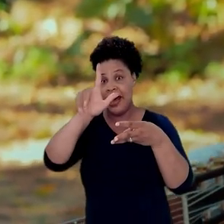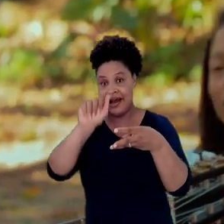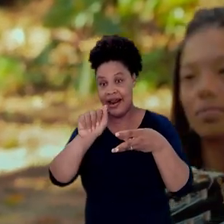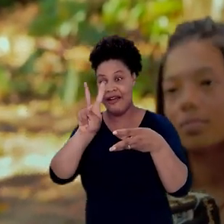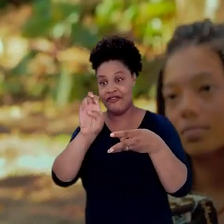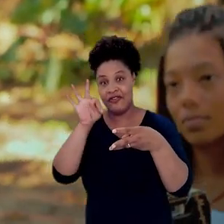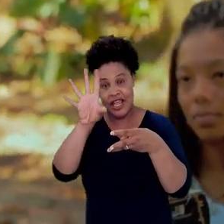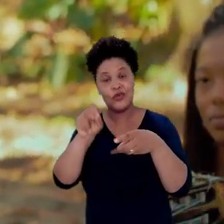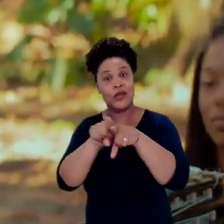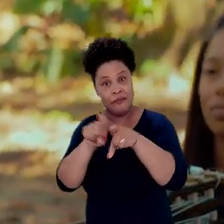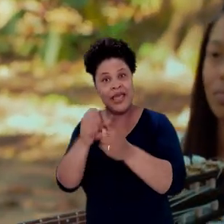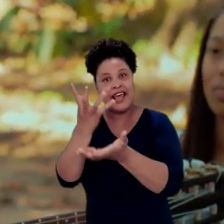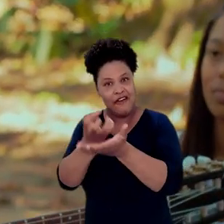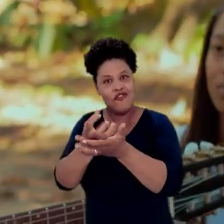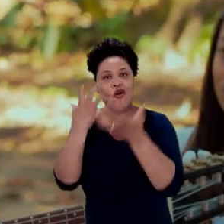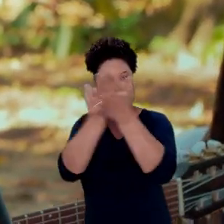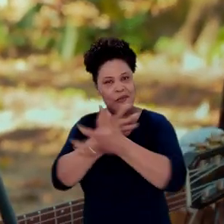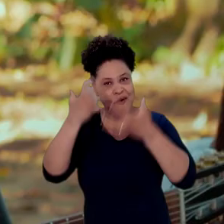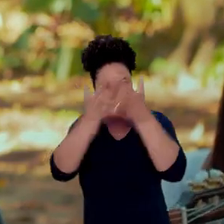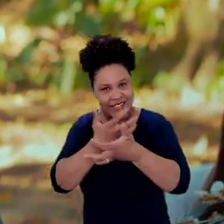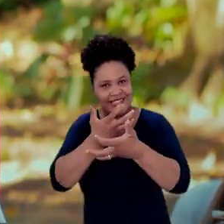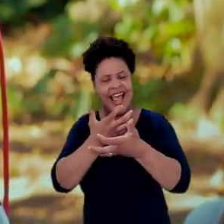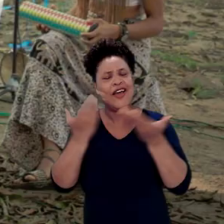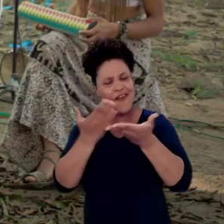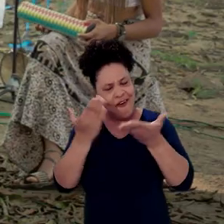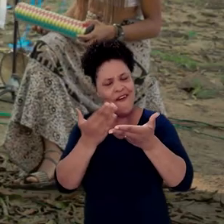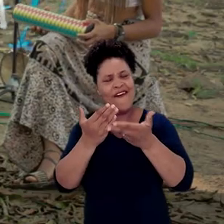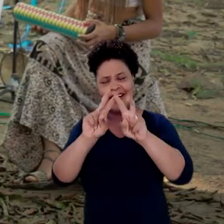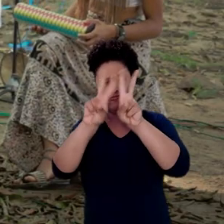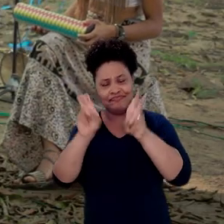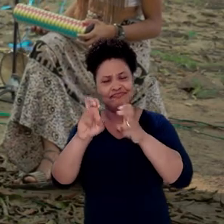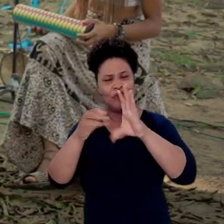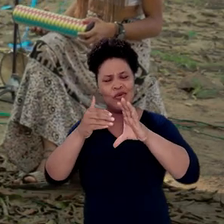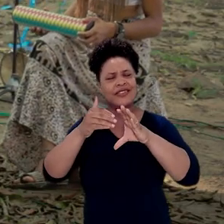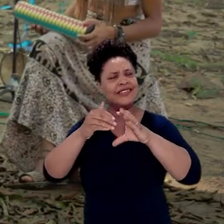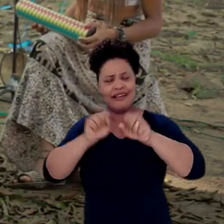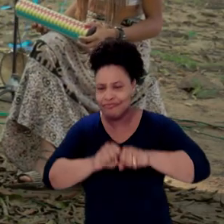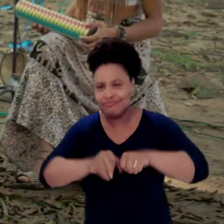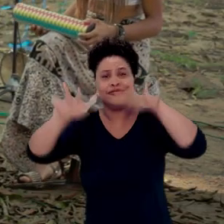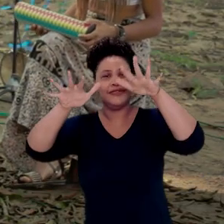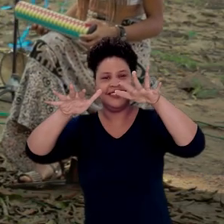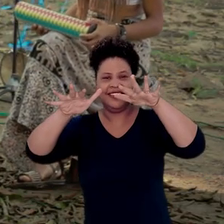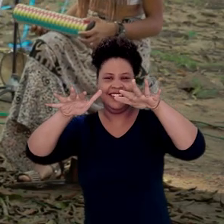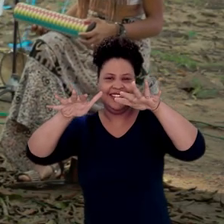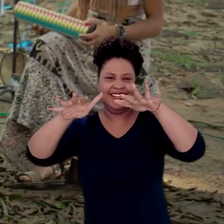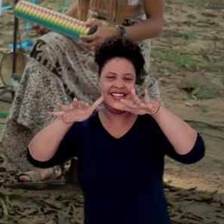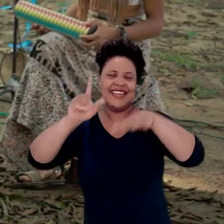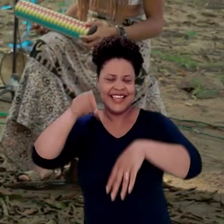que eu costumo dizer, Marisqueira agora é maior de idade, caminha com as próprias pernas e está por aí, sabe?